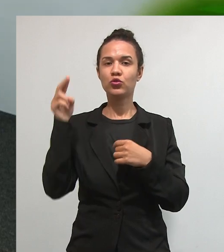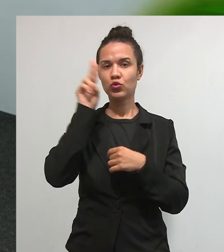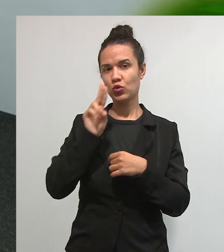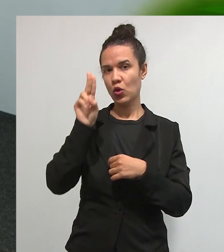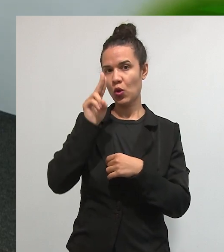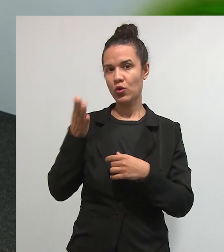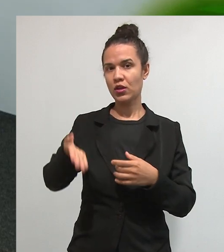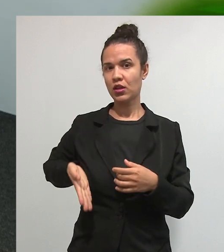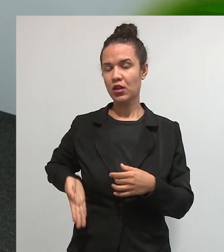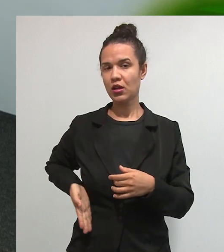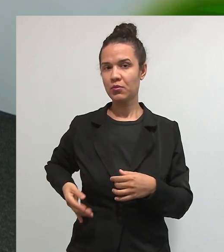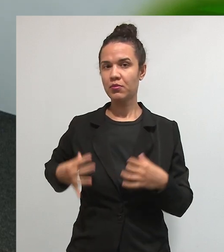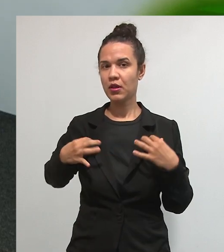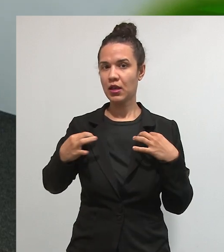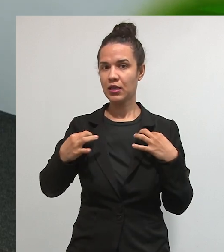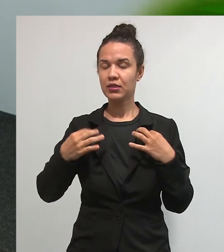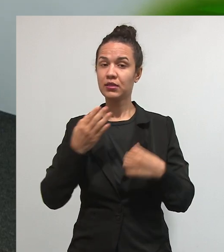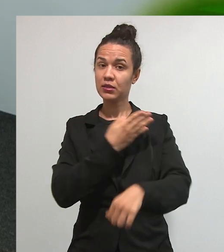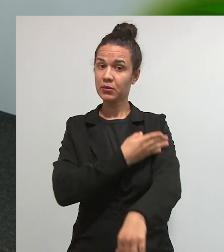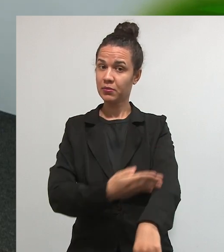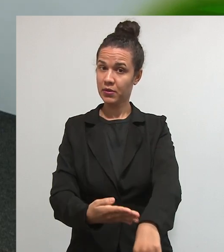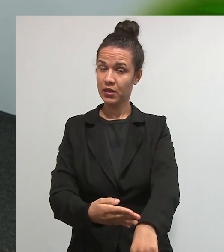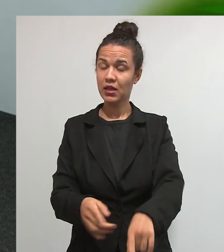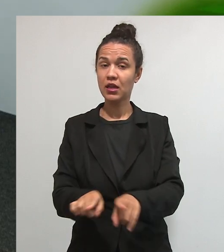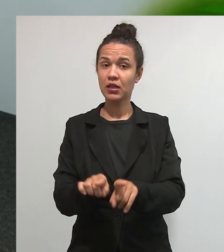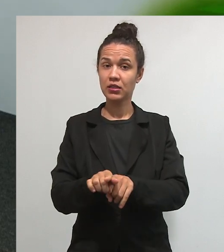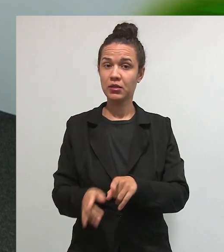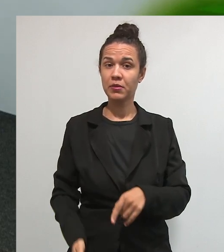e sapatos laranjado.